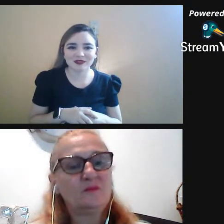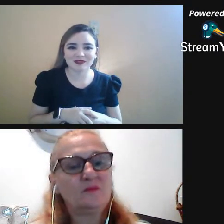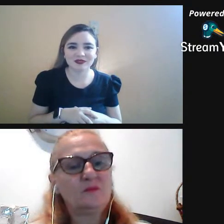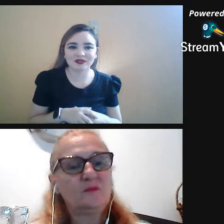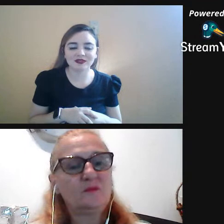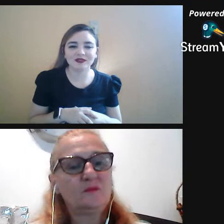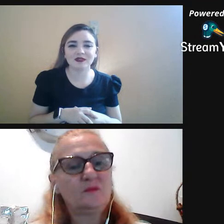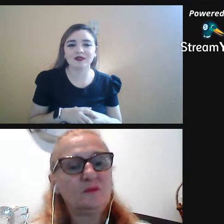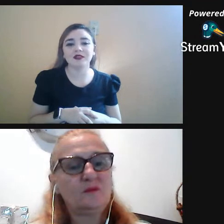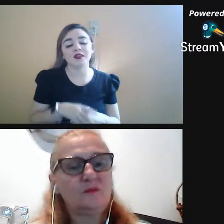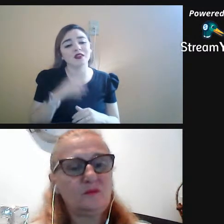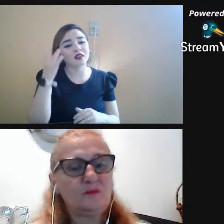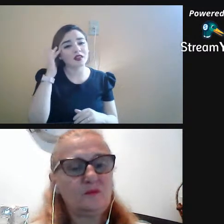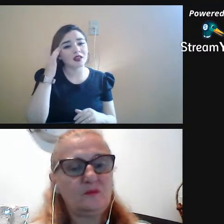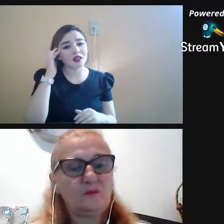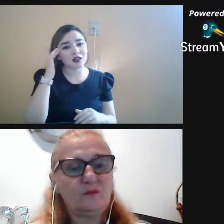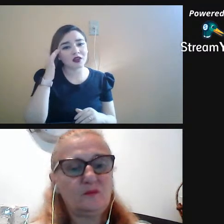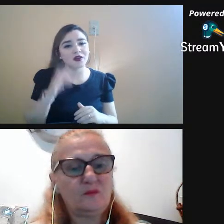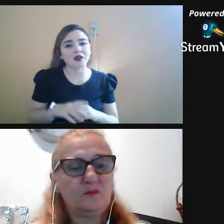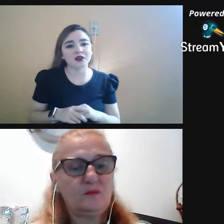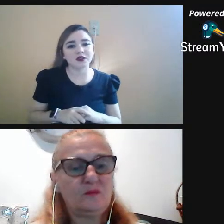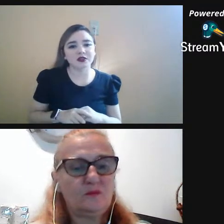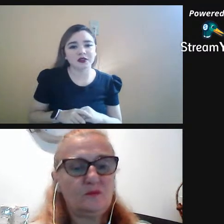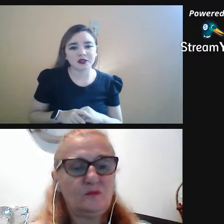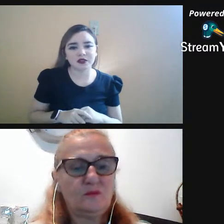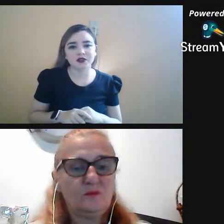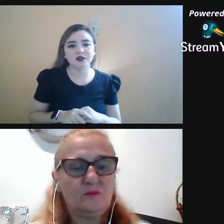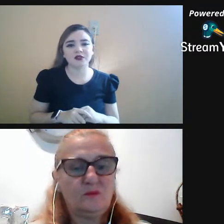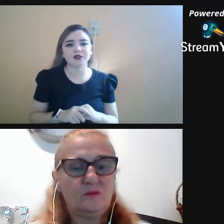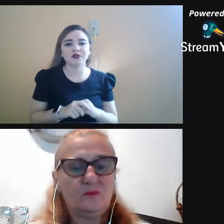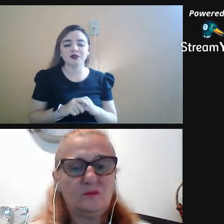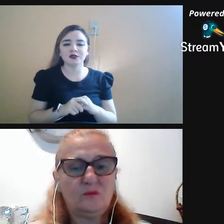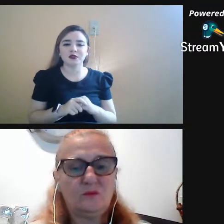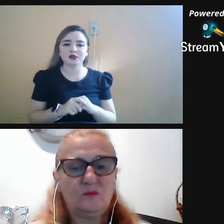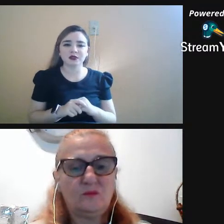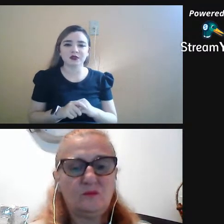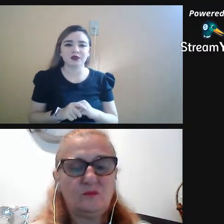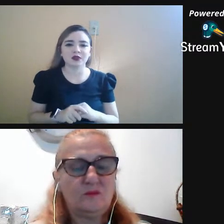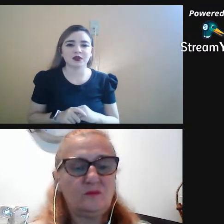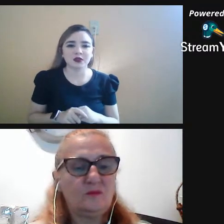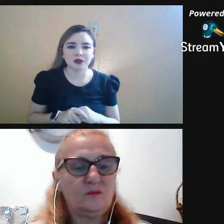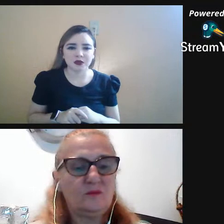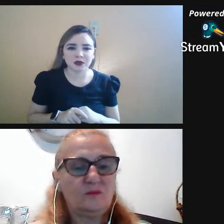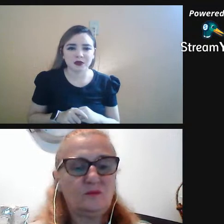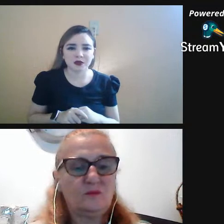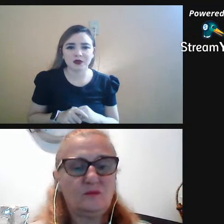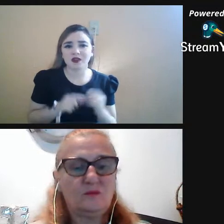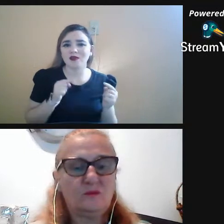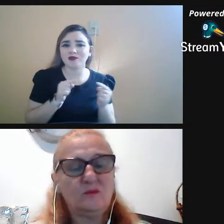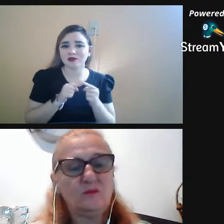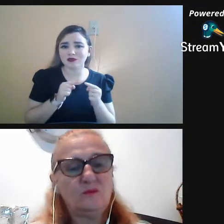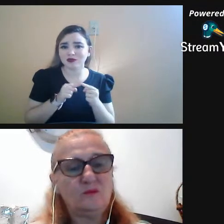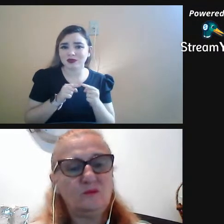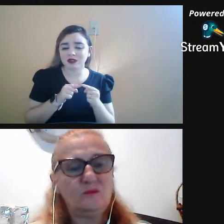Eu acho o seguinte, essas questões, elas todas lidam com, não só com